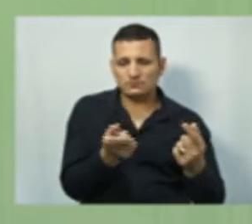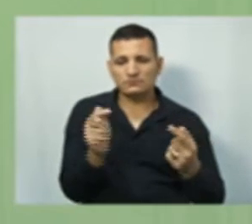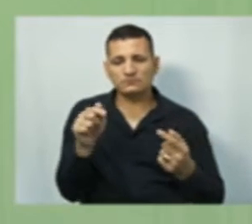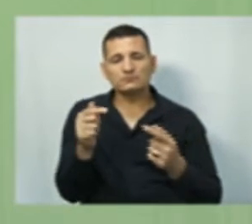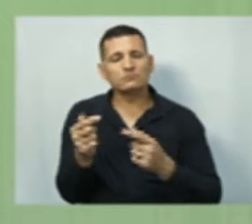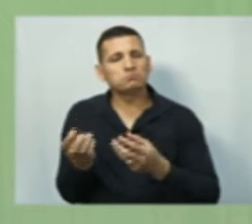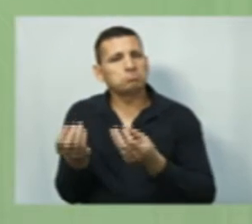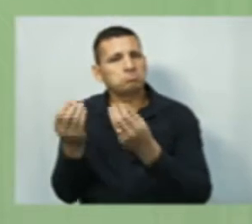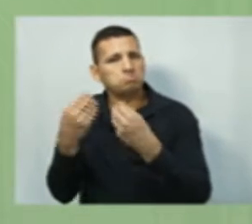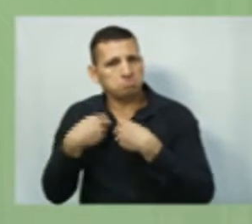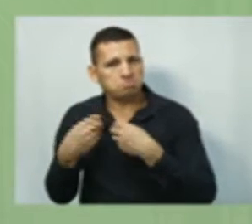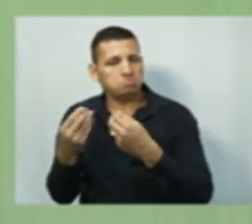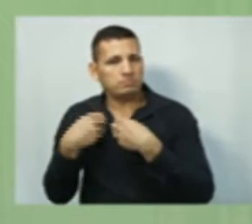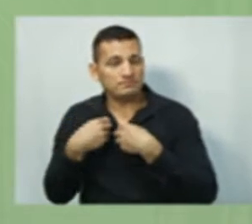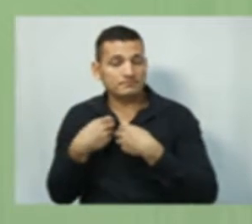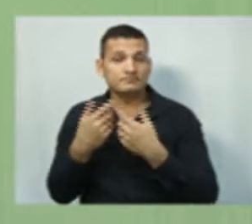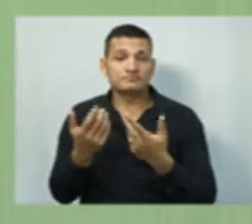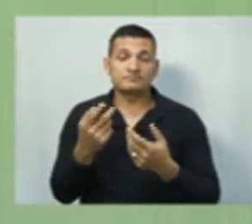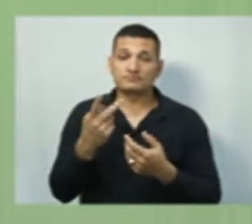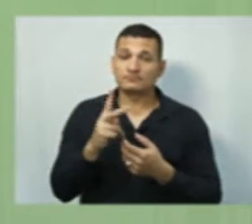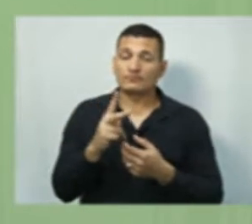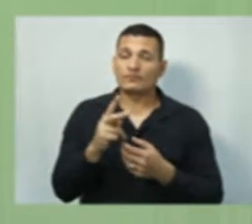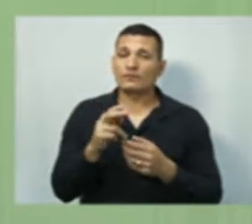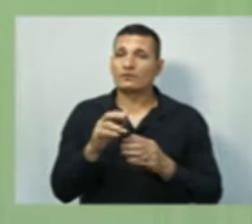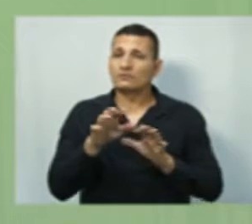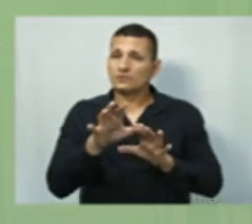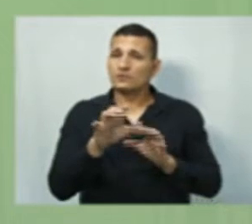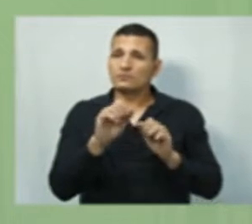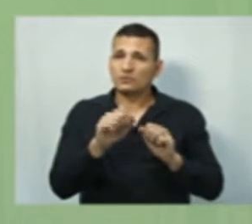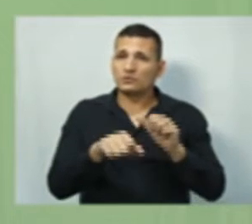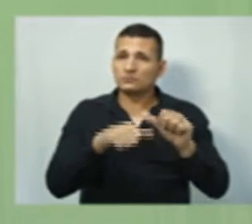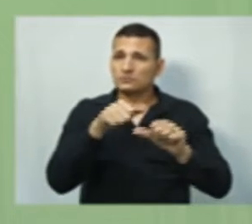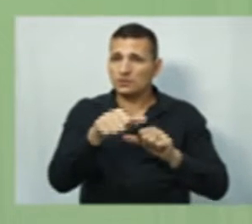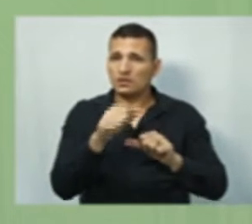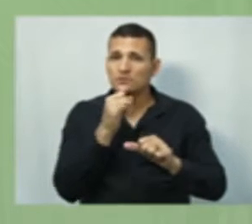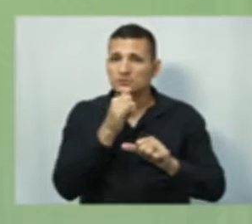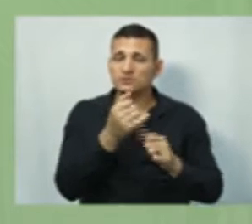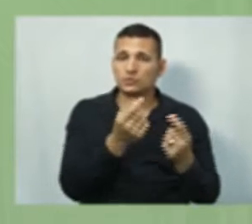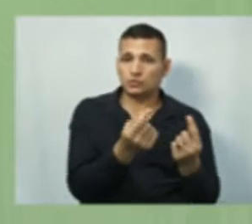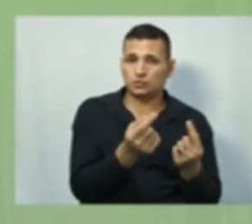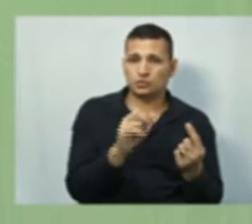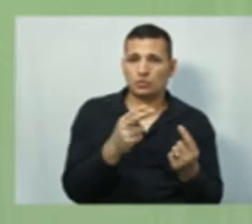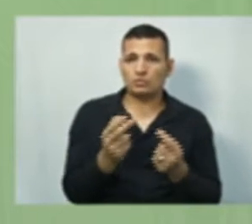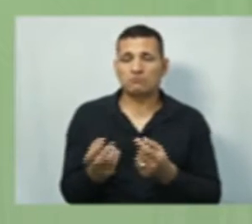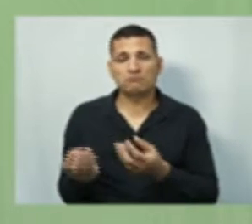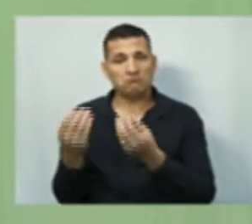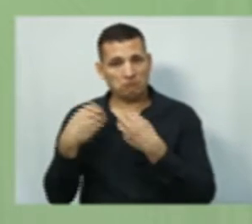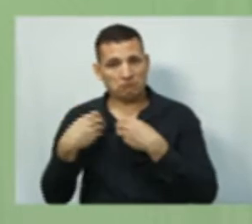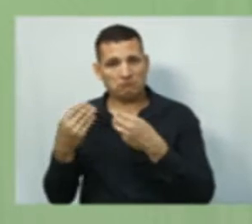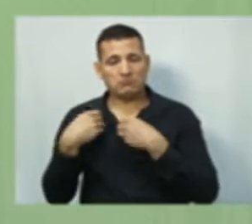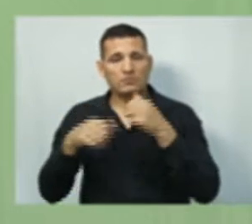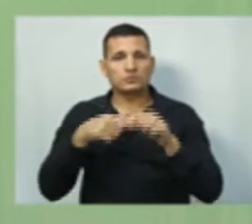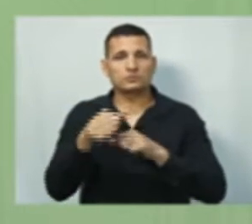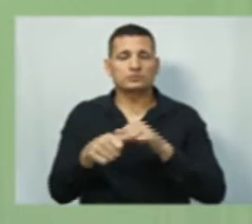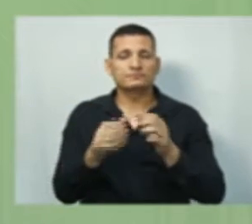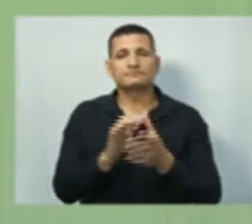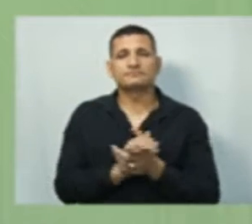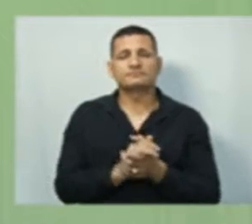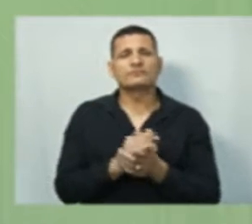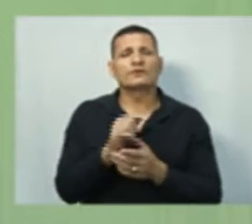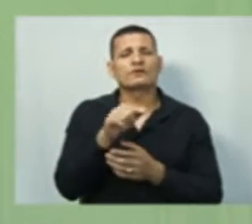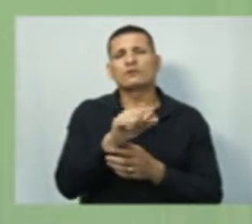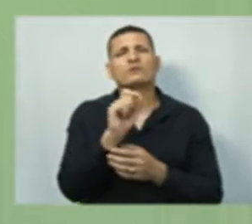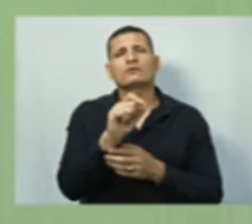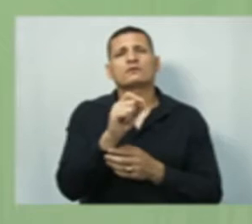pode mudar quando o custo ou benefícios mudam. E o sentido aqui é que é preciso incentivar as